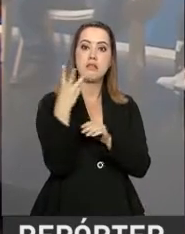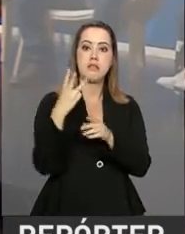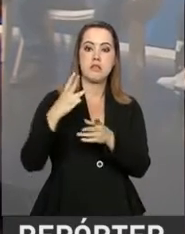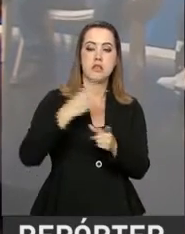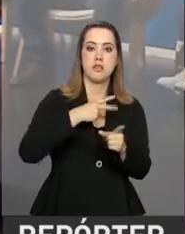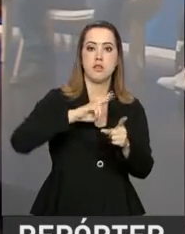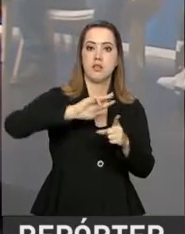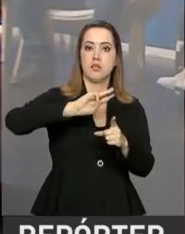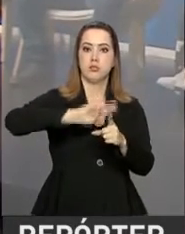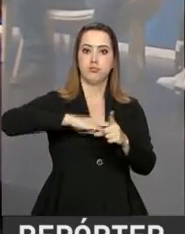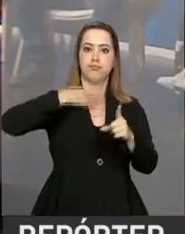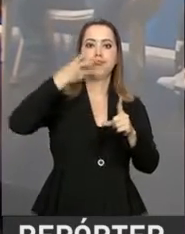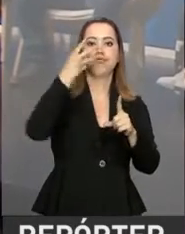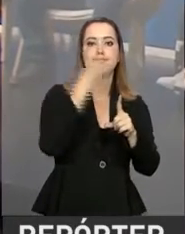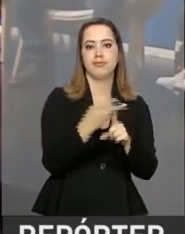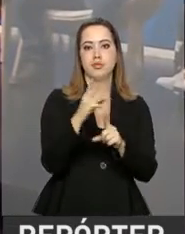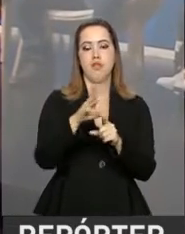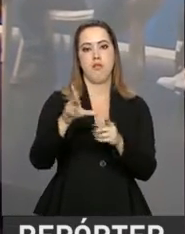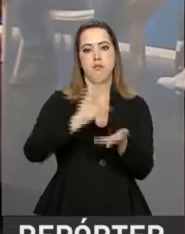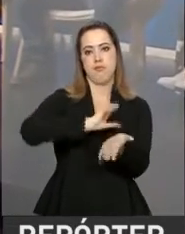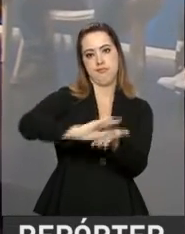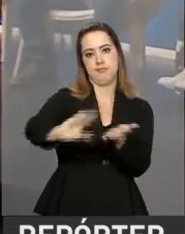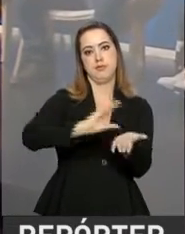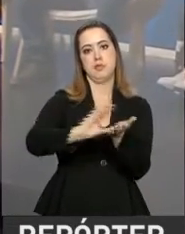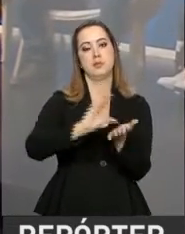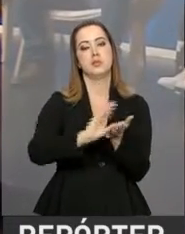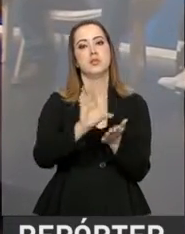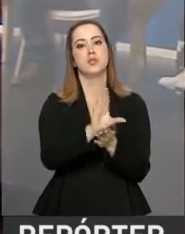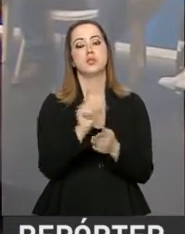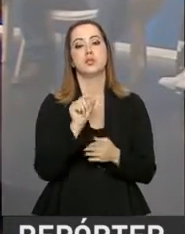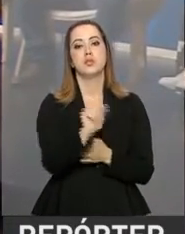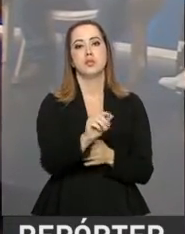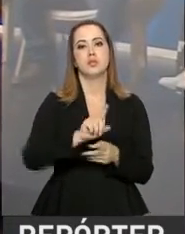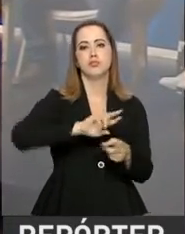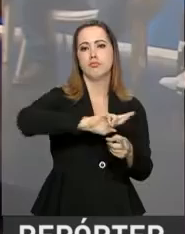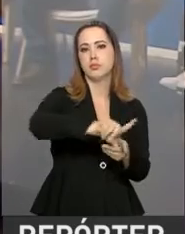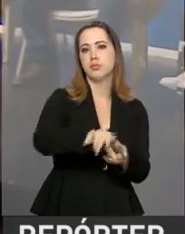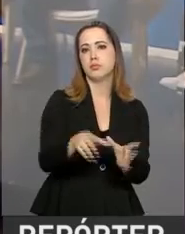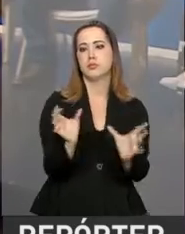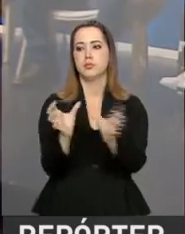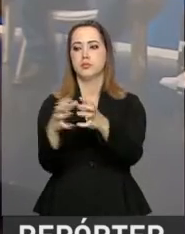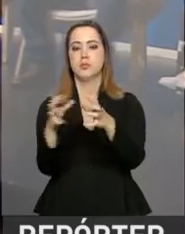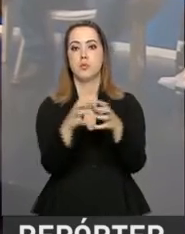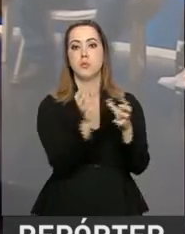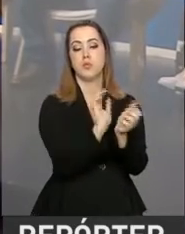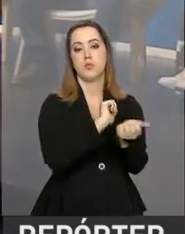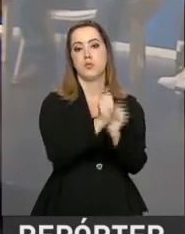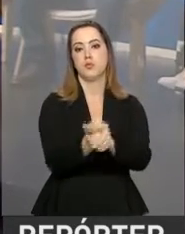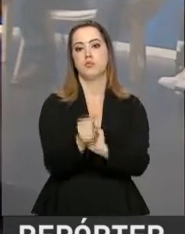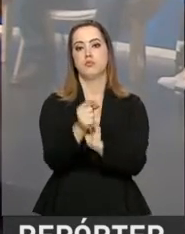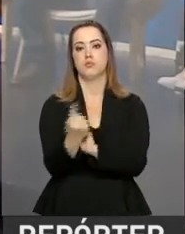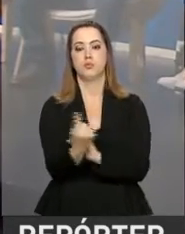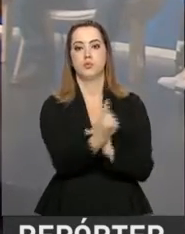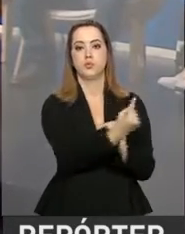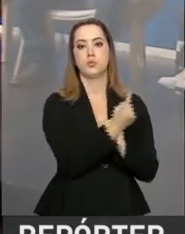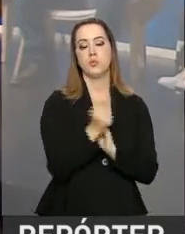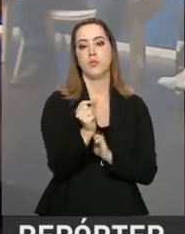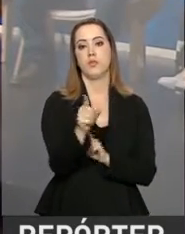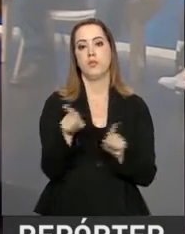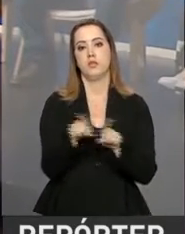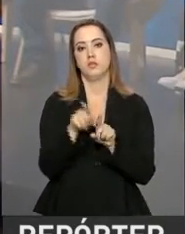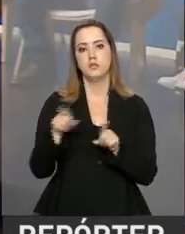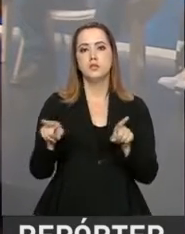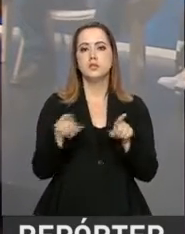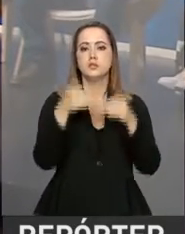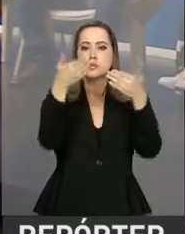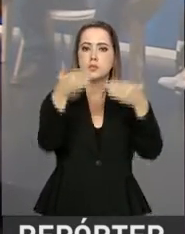da lei de loterias. Então a gente consegue investir mais em mais modalidades e de uma forma mais substancial em cada uma delas, além de